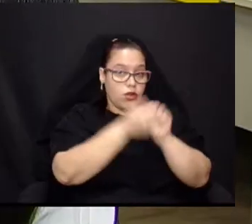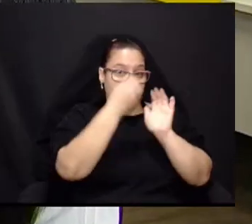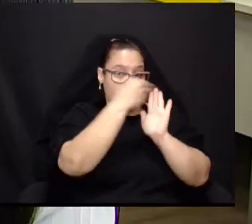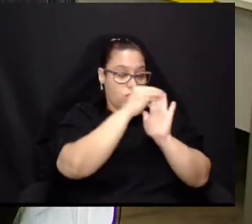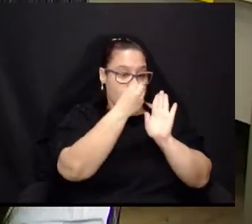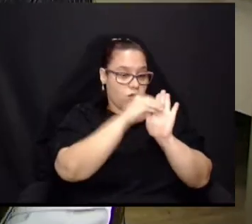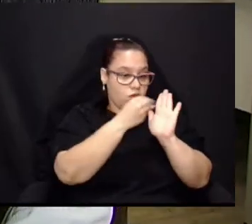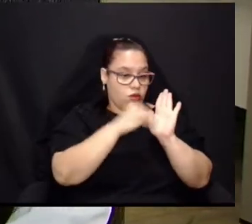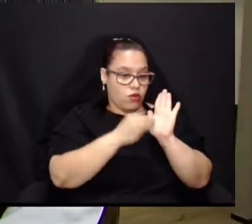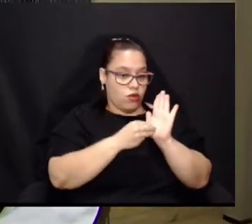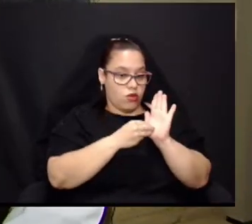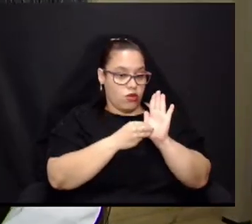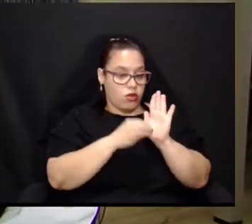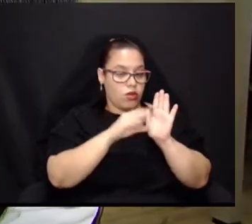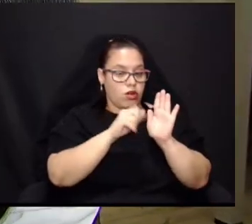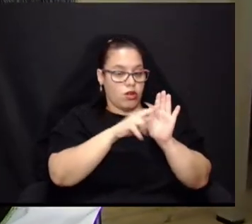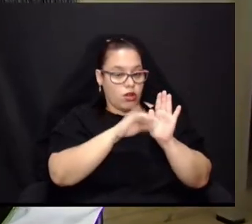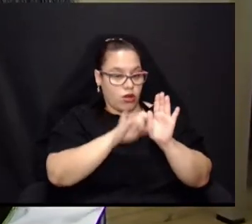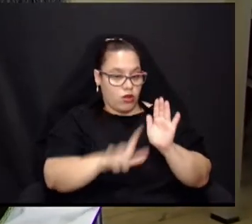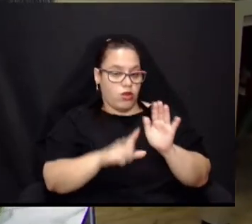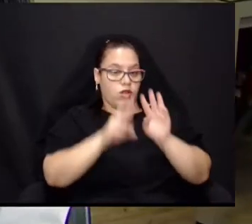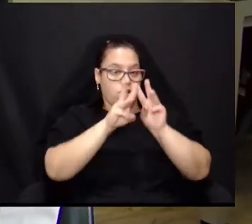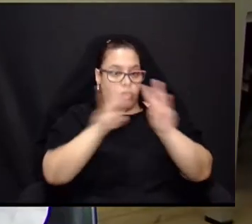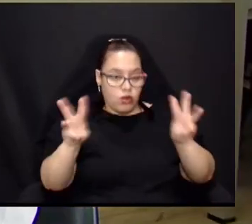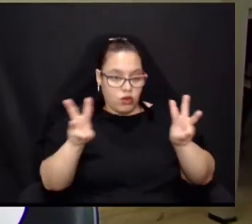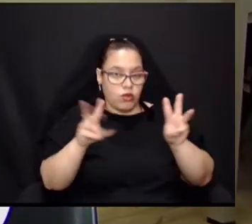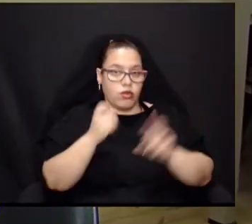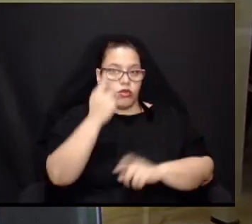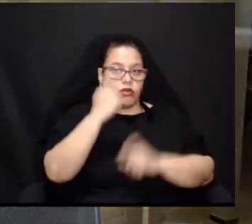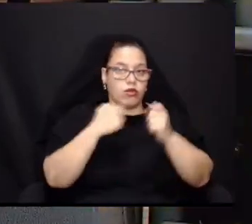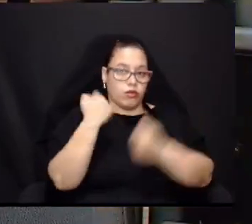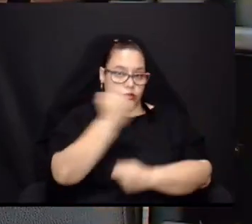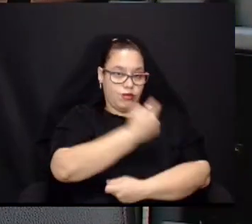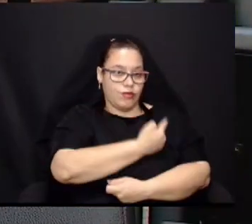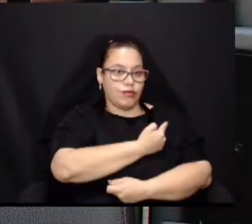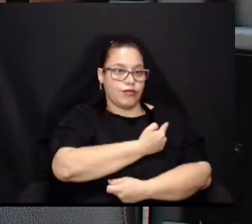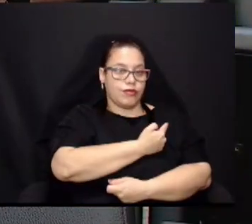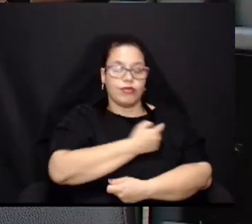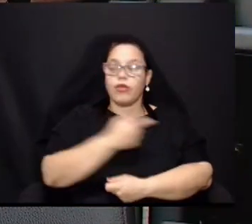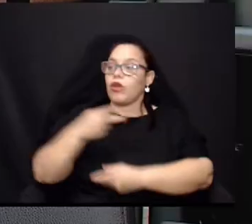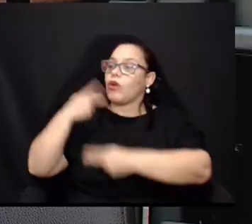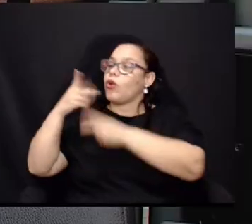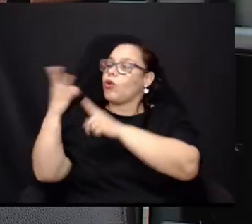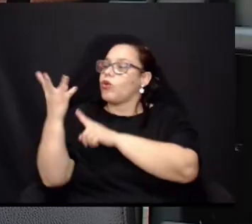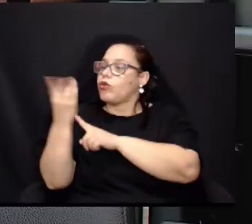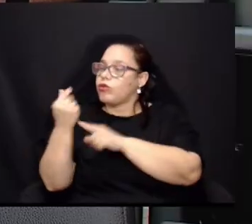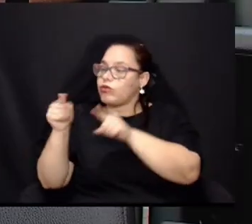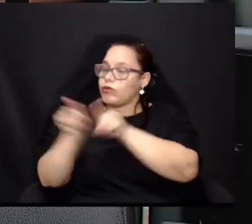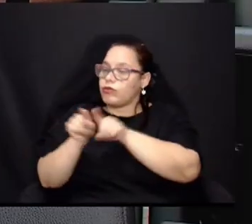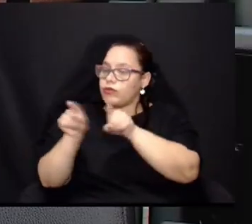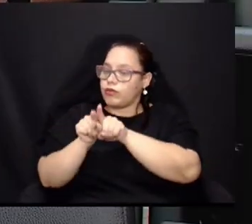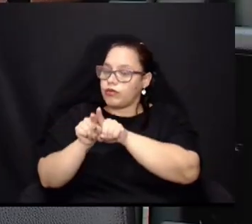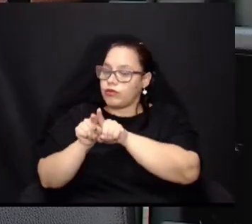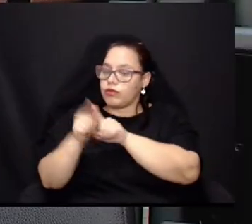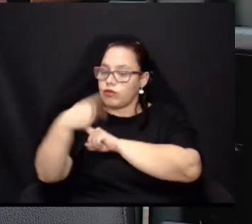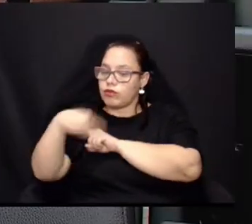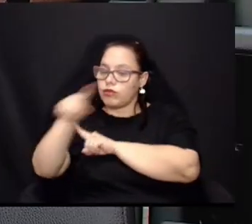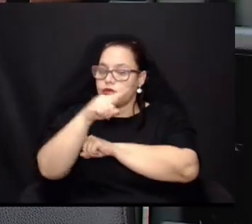carrossel no site, mas sempre passa alguma coisa por nós. E falando das artes também, foram vocês, né, a